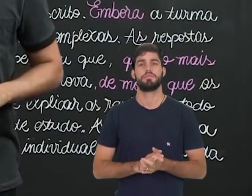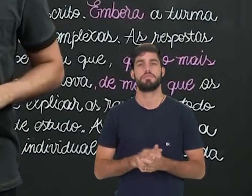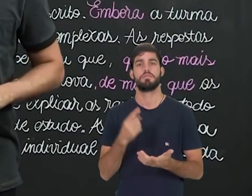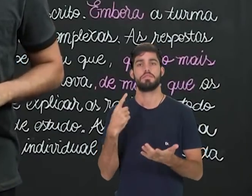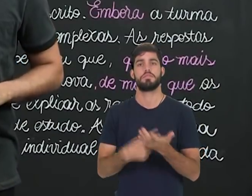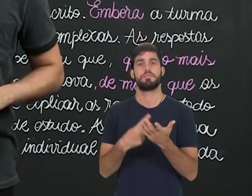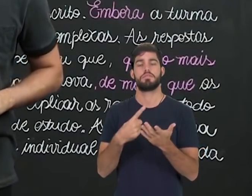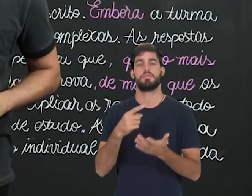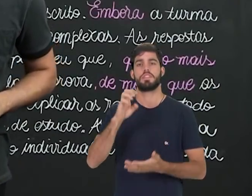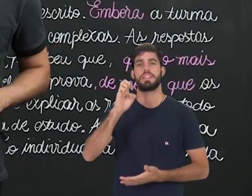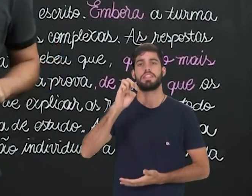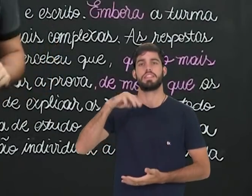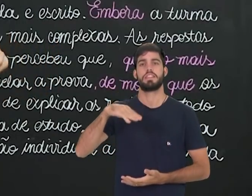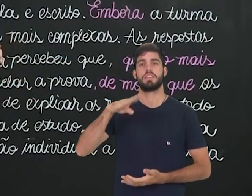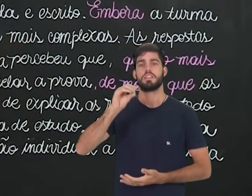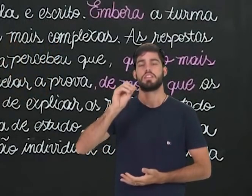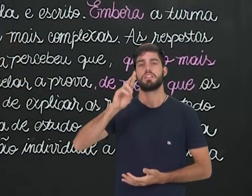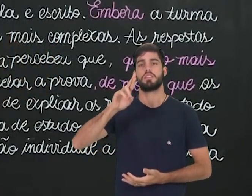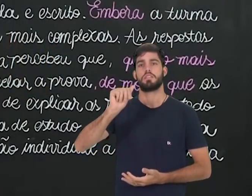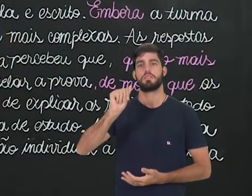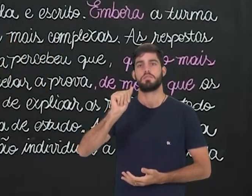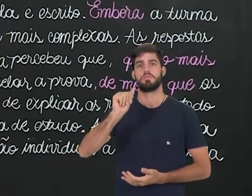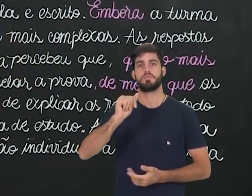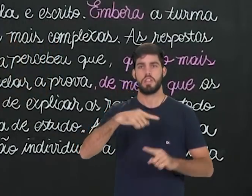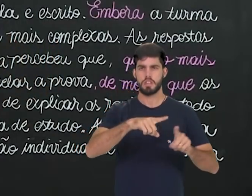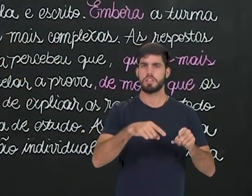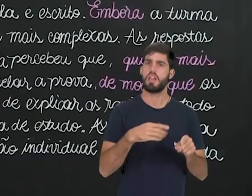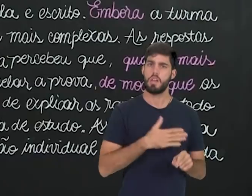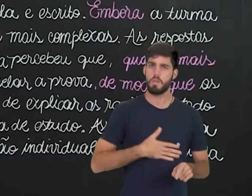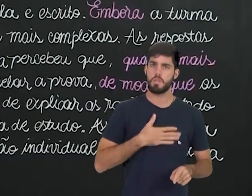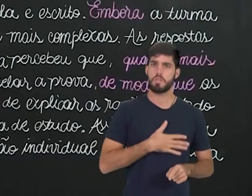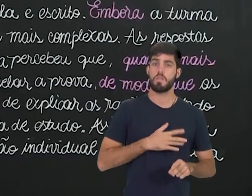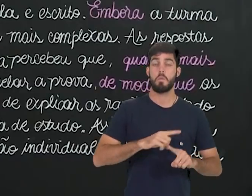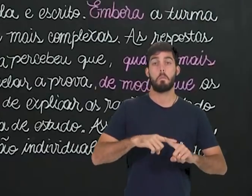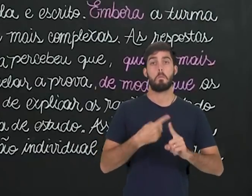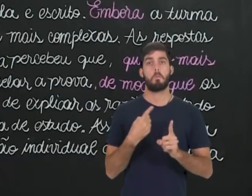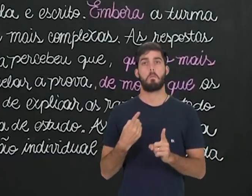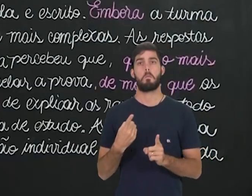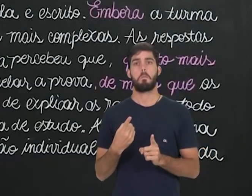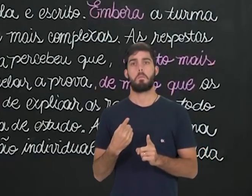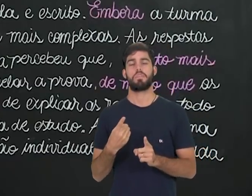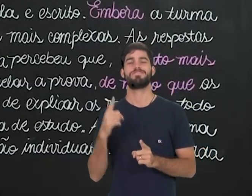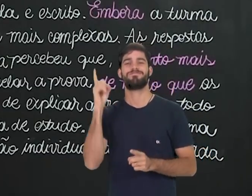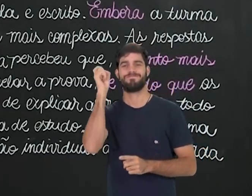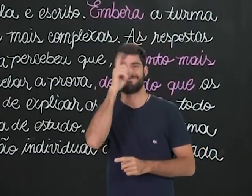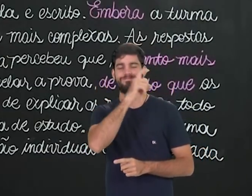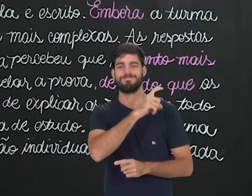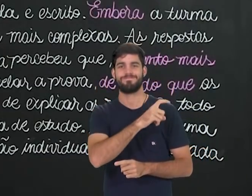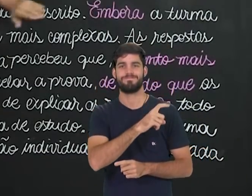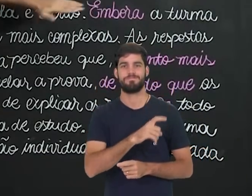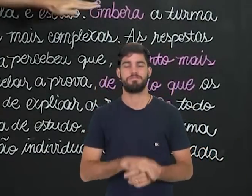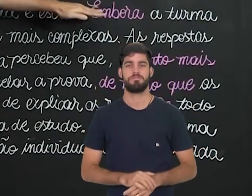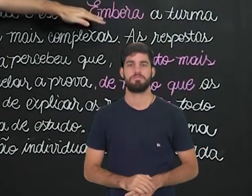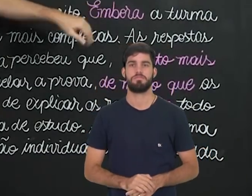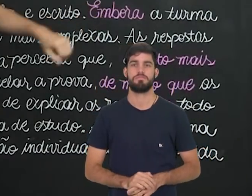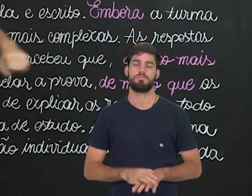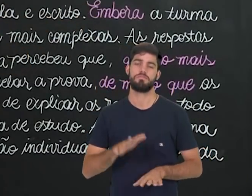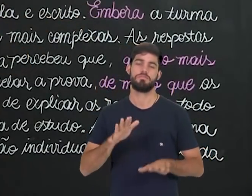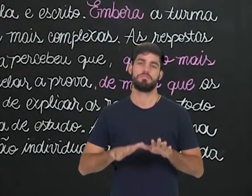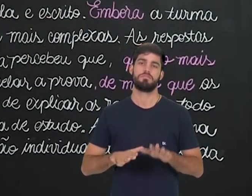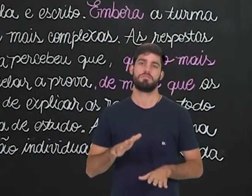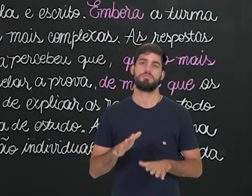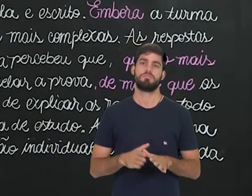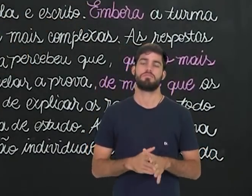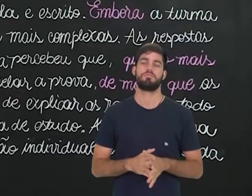pelo conectivo embora. Ou seja, a turma até gostou, mas foi um pouco difícil. Então essa marcação aqui da ideia de